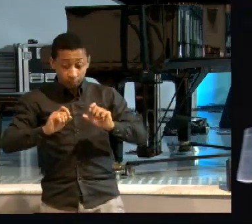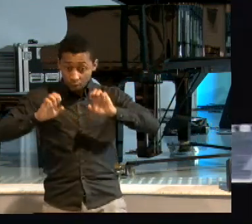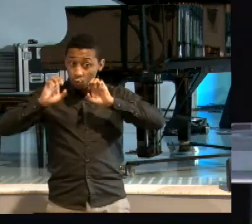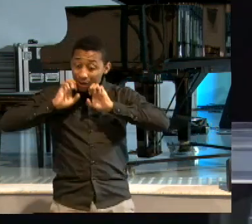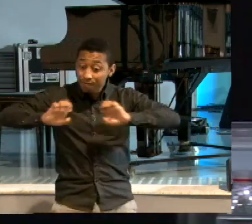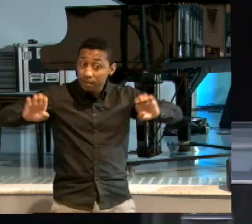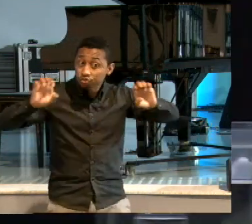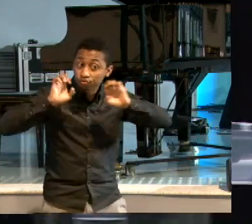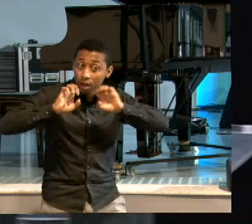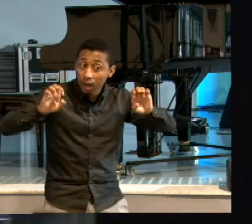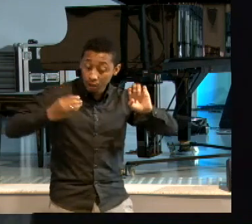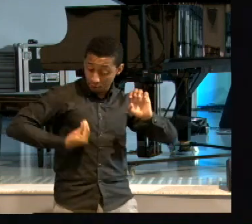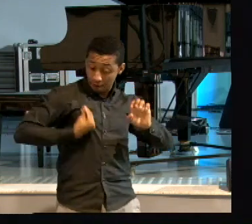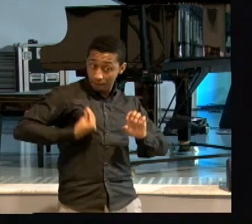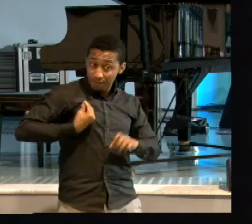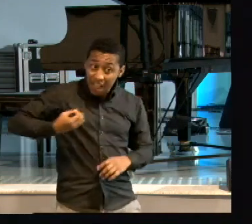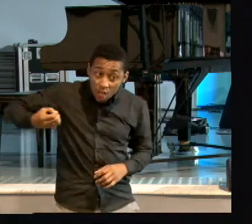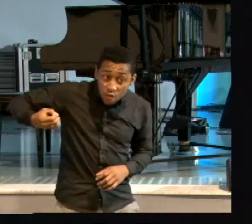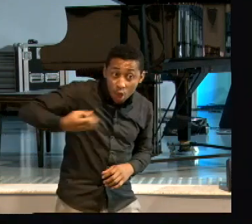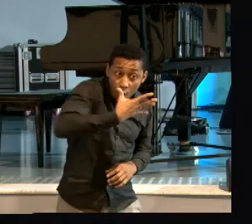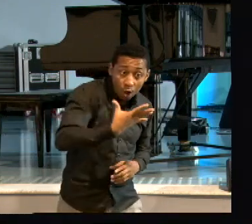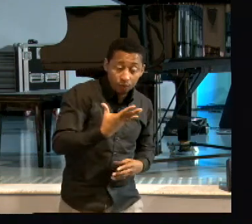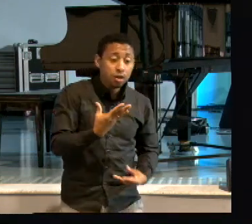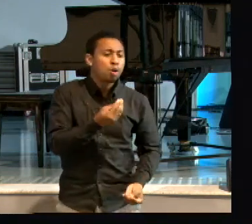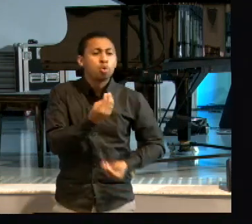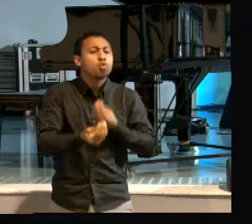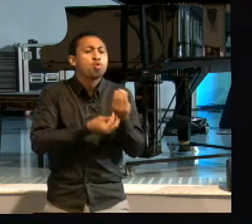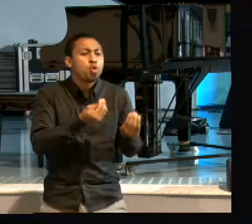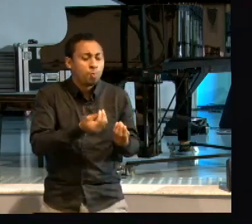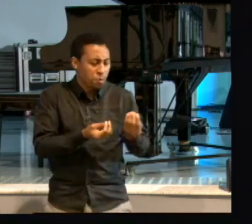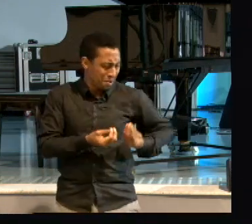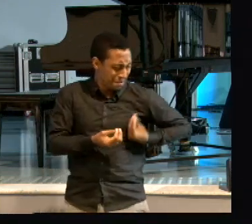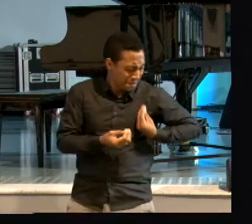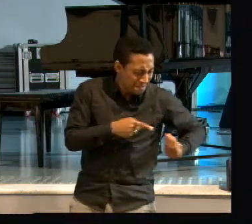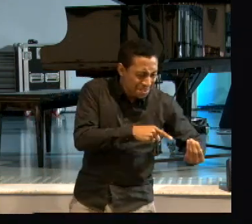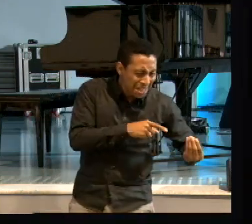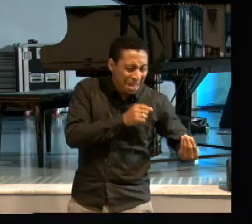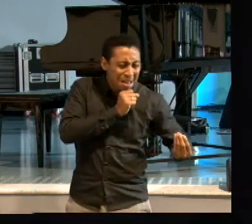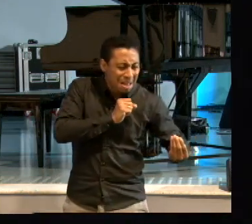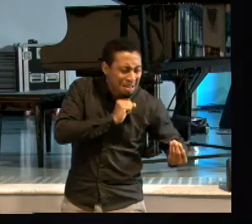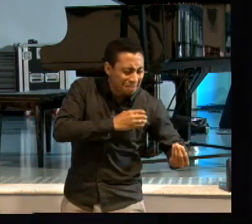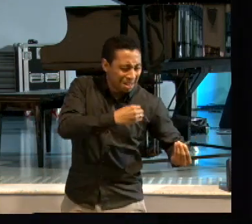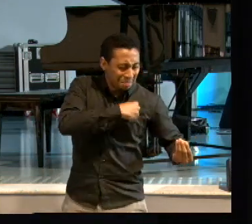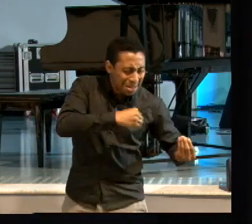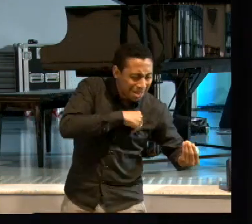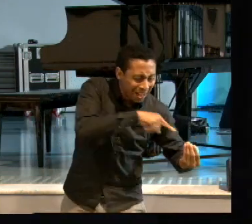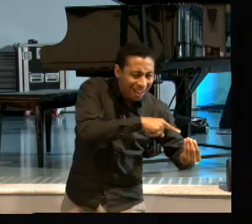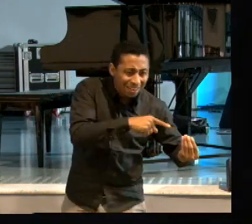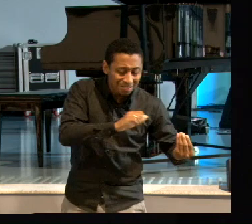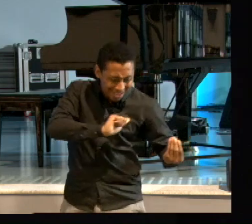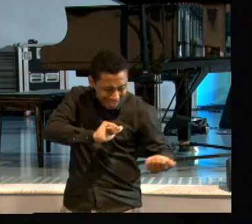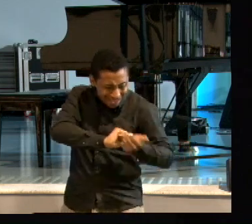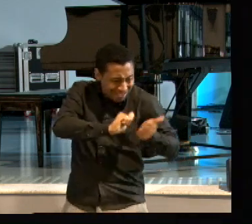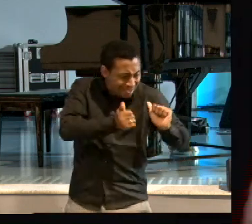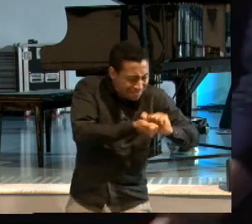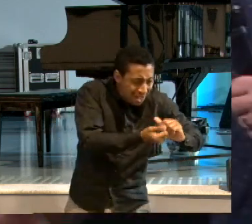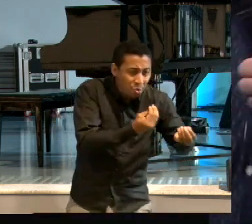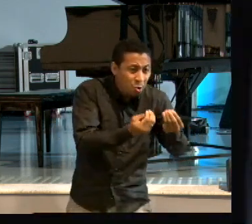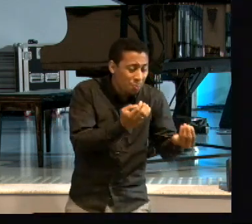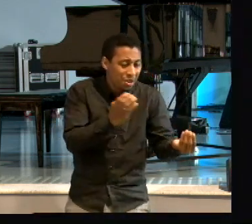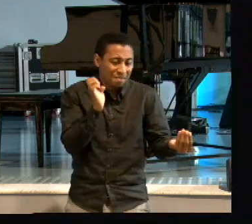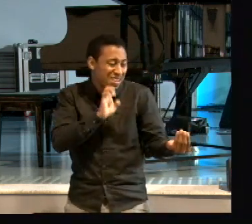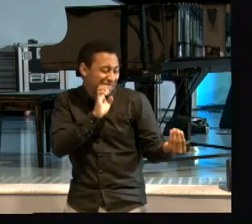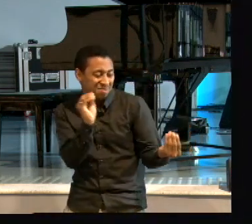não pode ser recebida ou adaptada numa estrutura velha de vida. Quando nós acreditamos